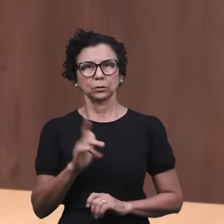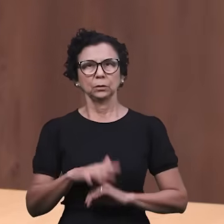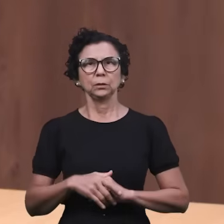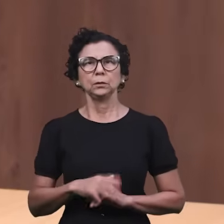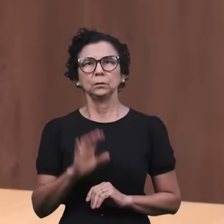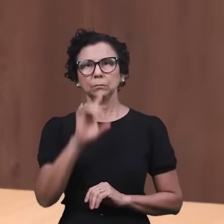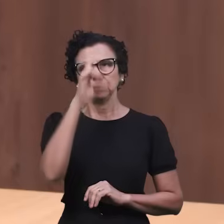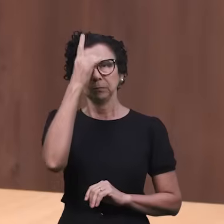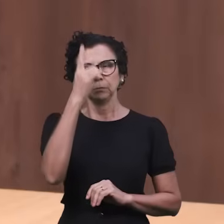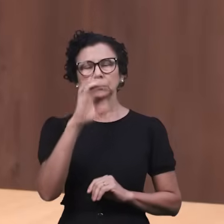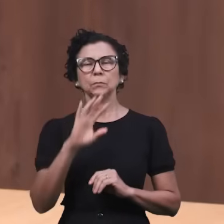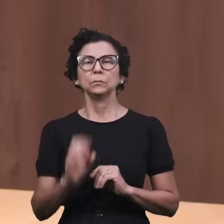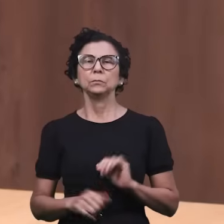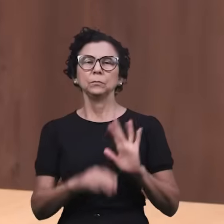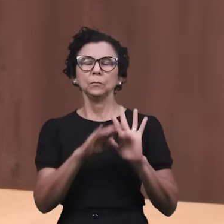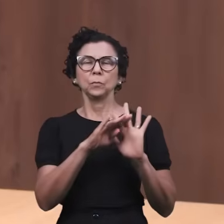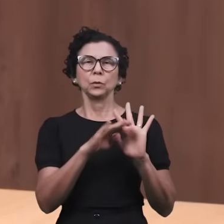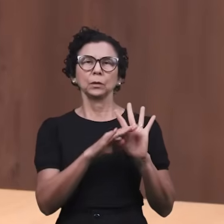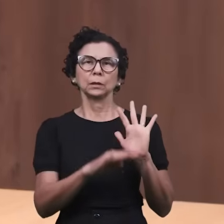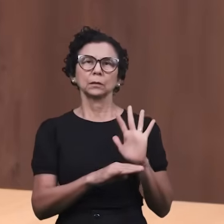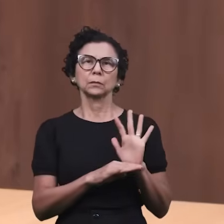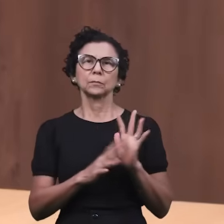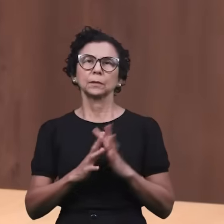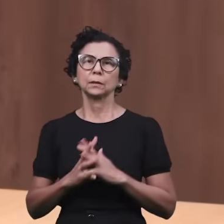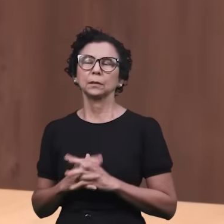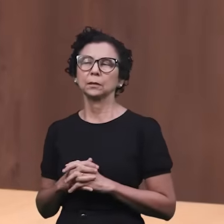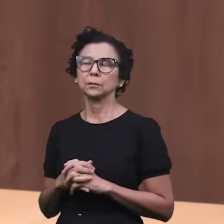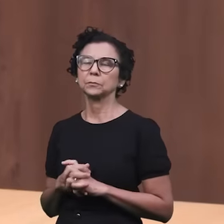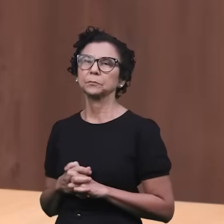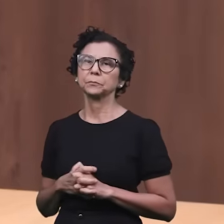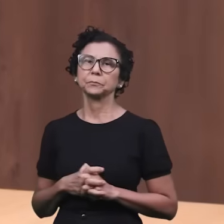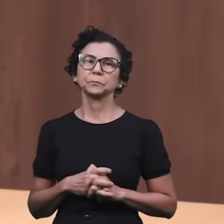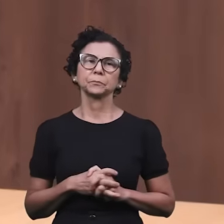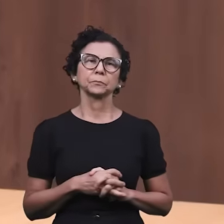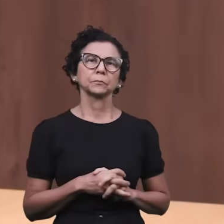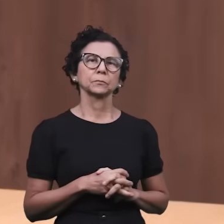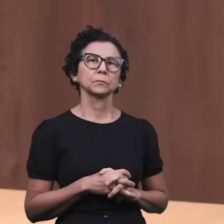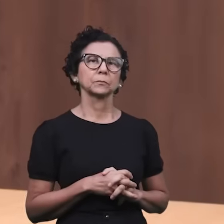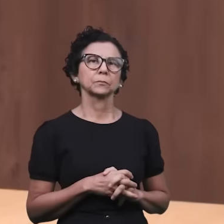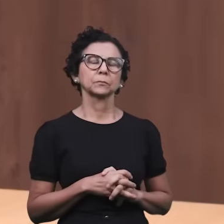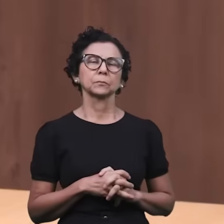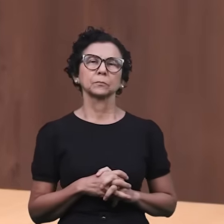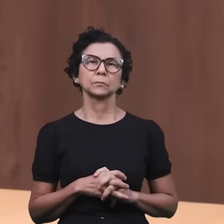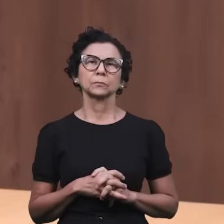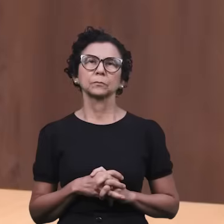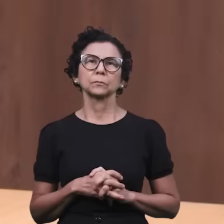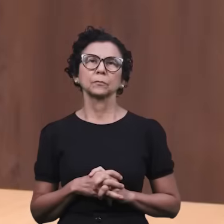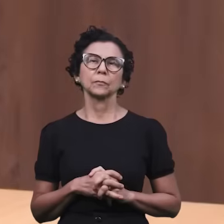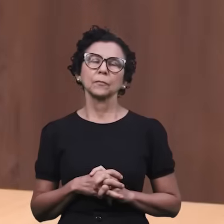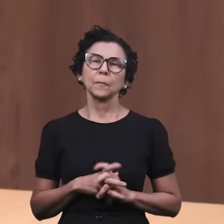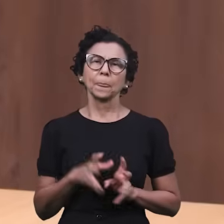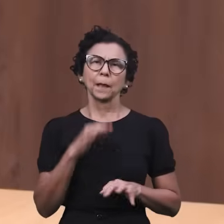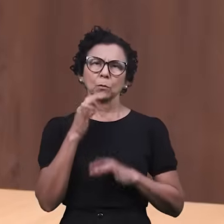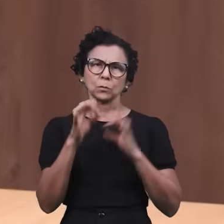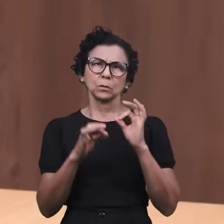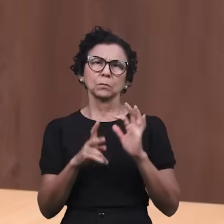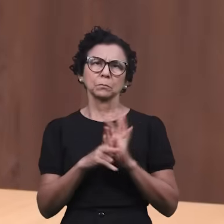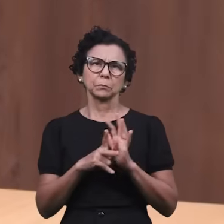programa, né, porque esse programa foi criado por uma sugestão